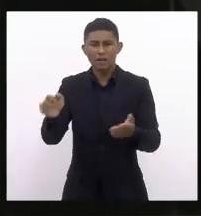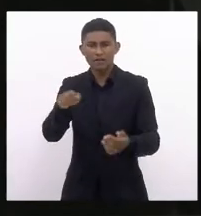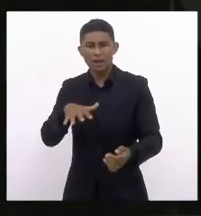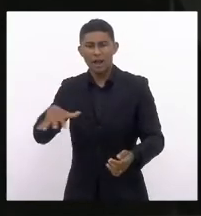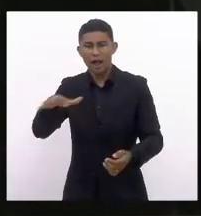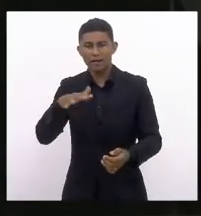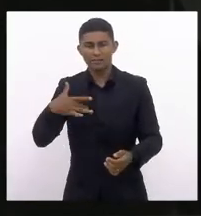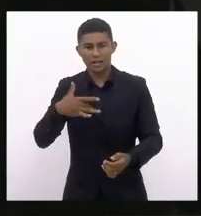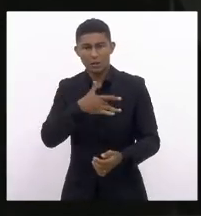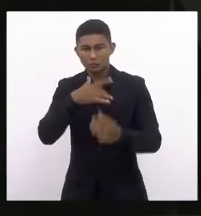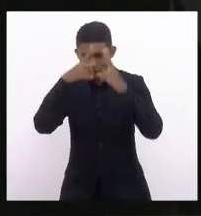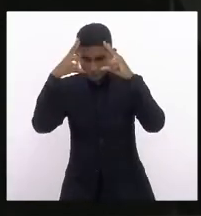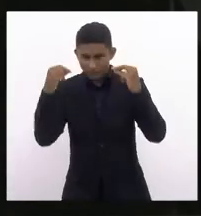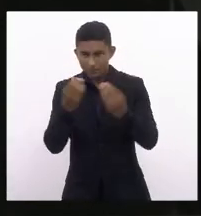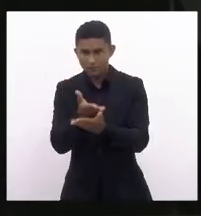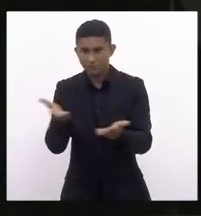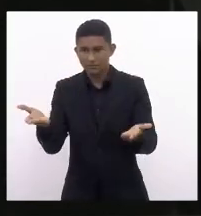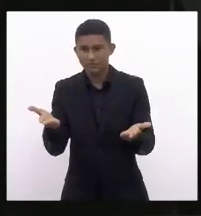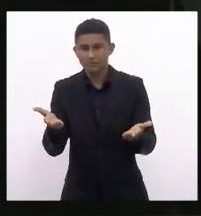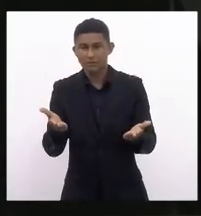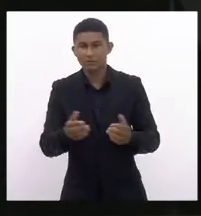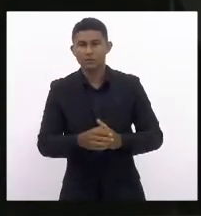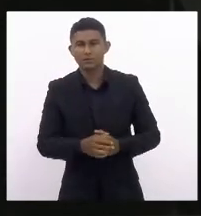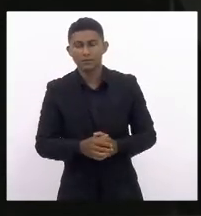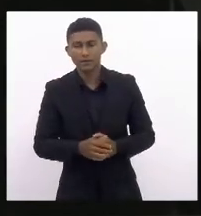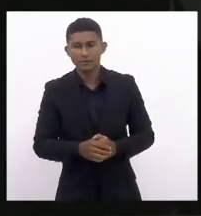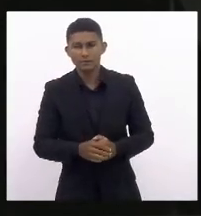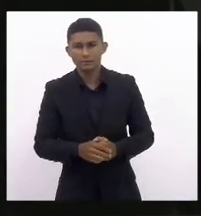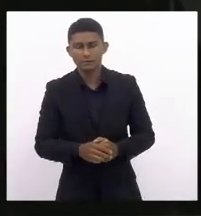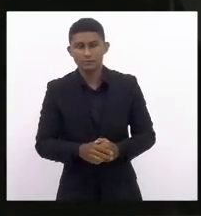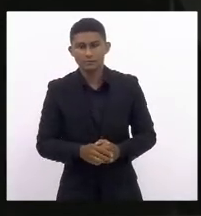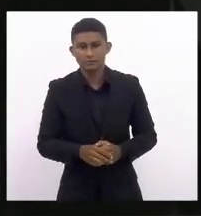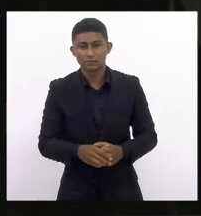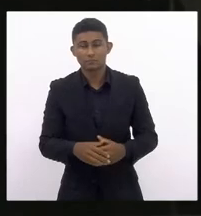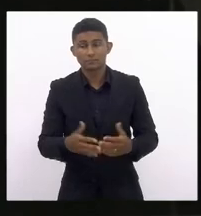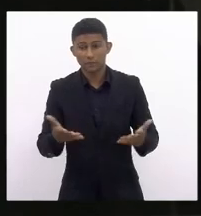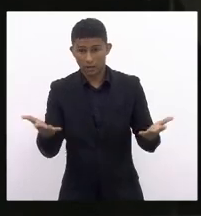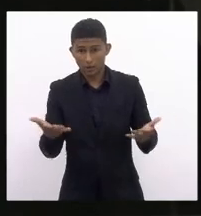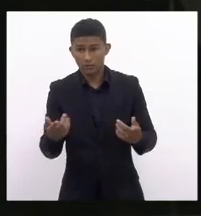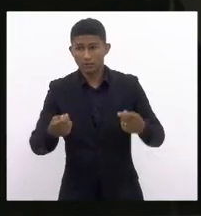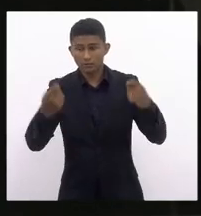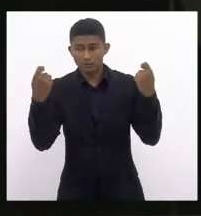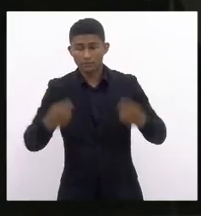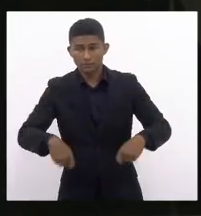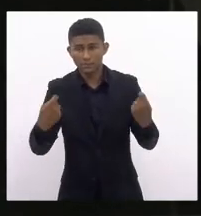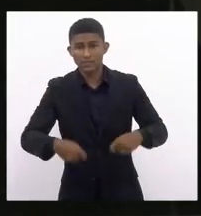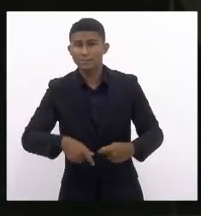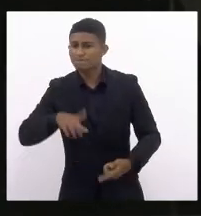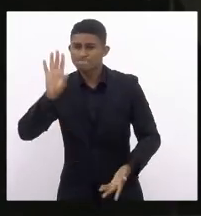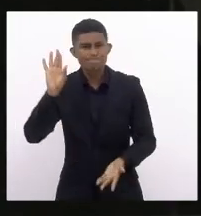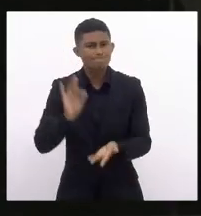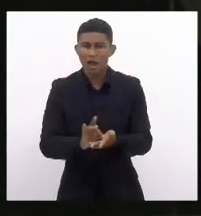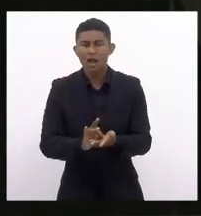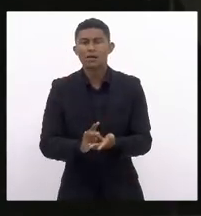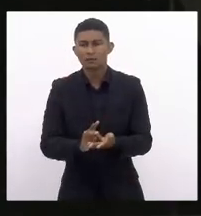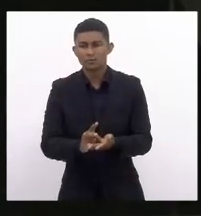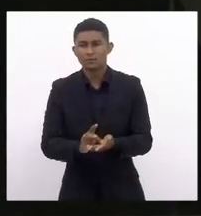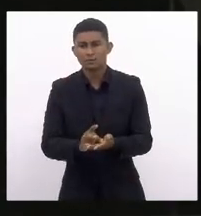Foram enxergados na pandemia. Agora precisam ser enxergados de fato e